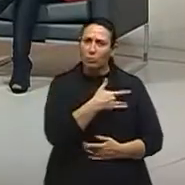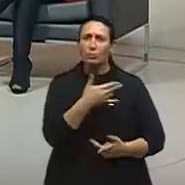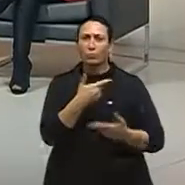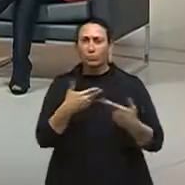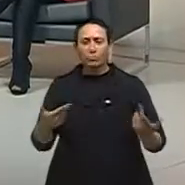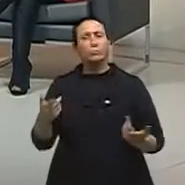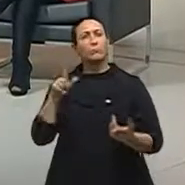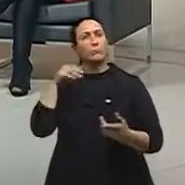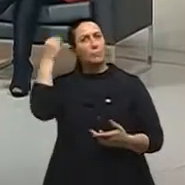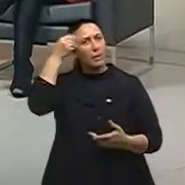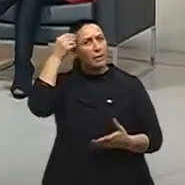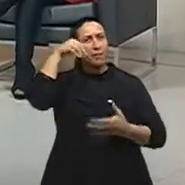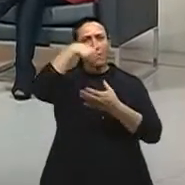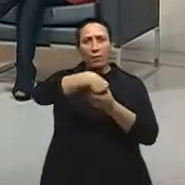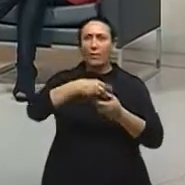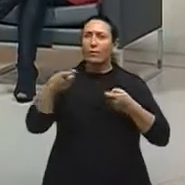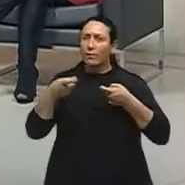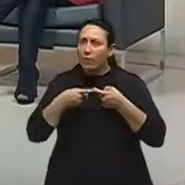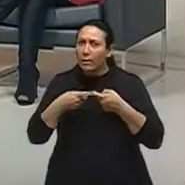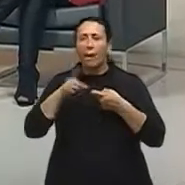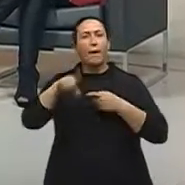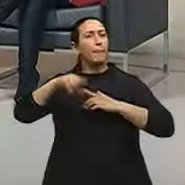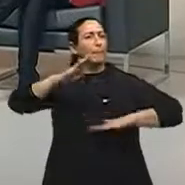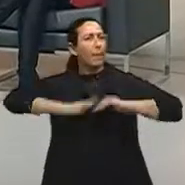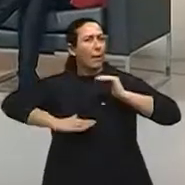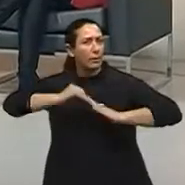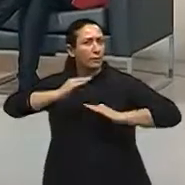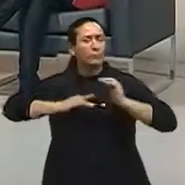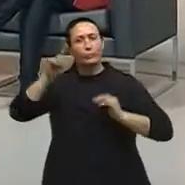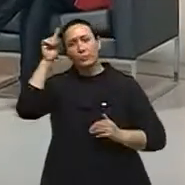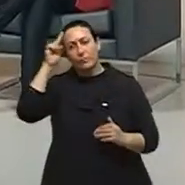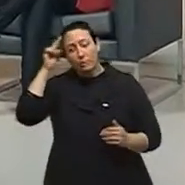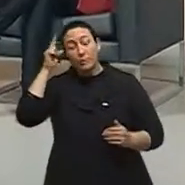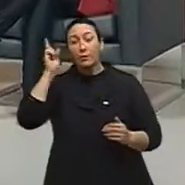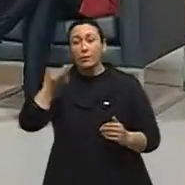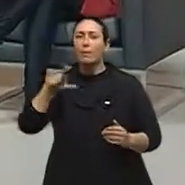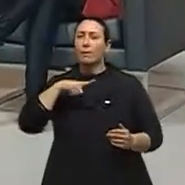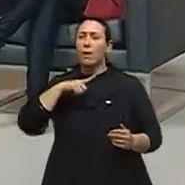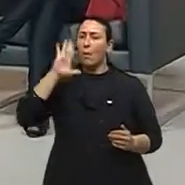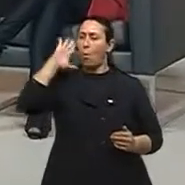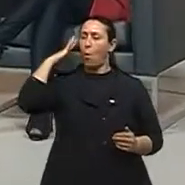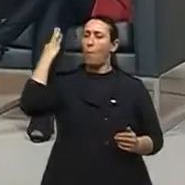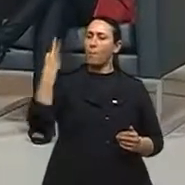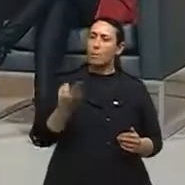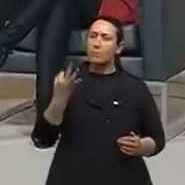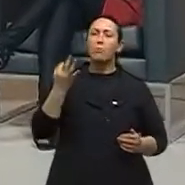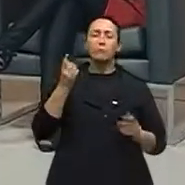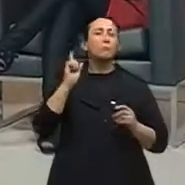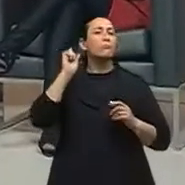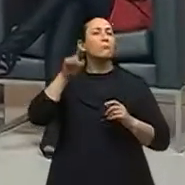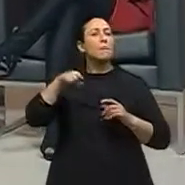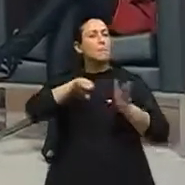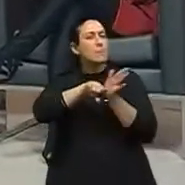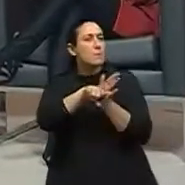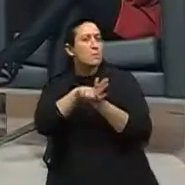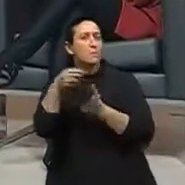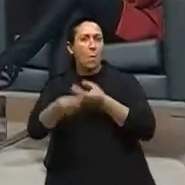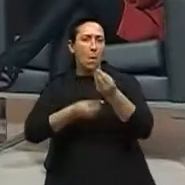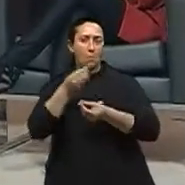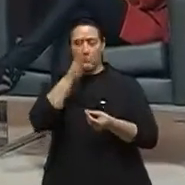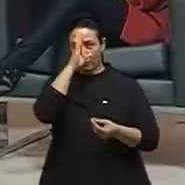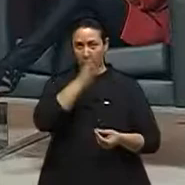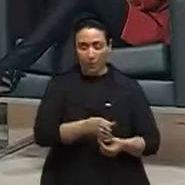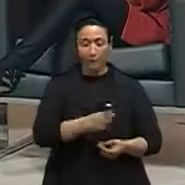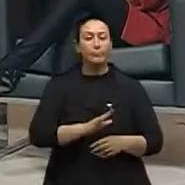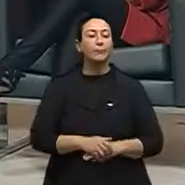clínica na prática do dia a dia eh uma compreensão fora dessa da pesquisa enfim direta mas